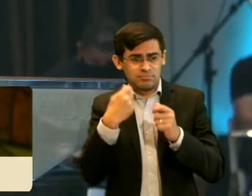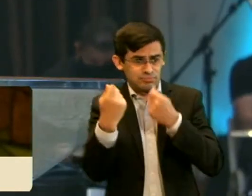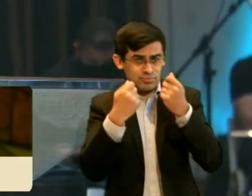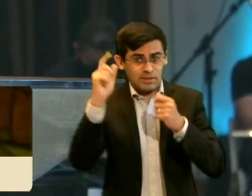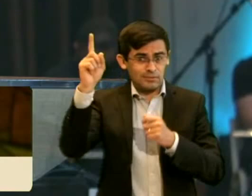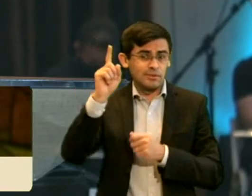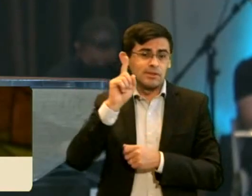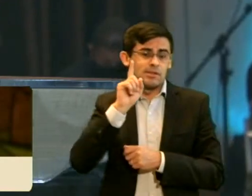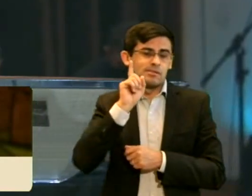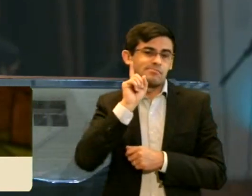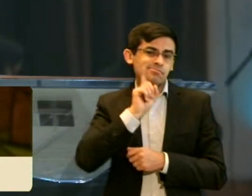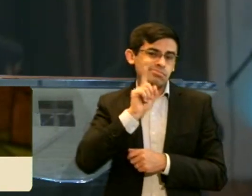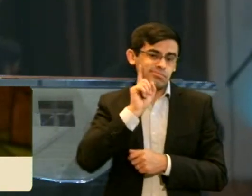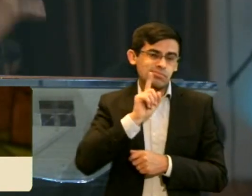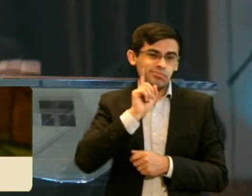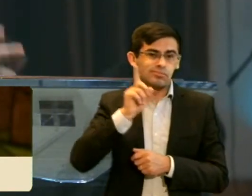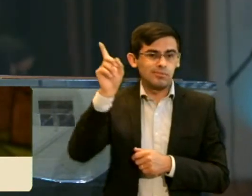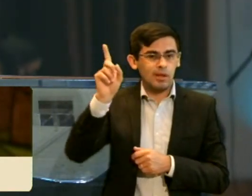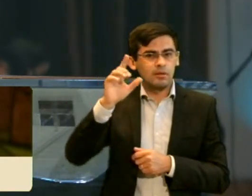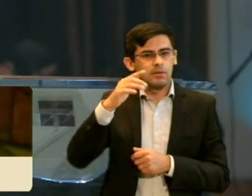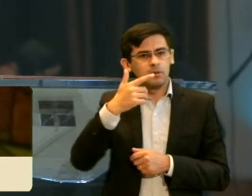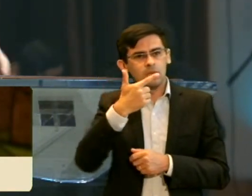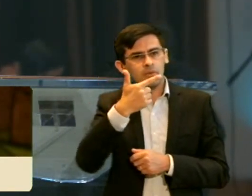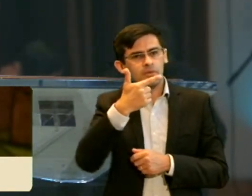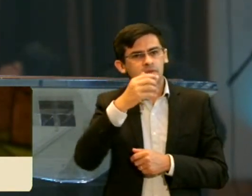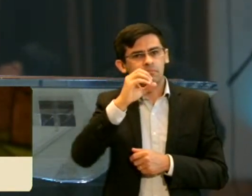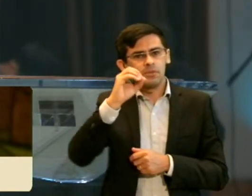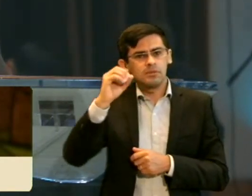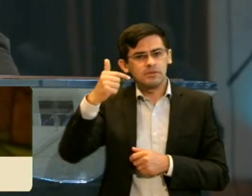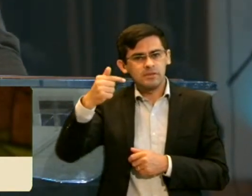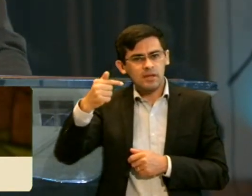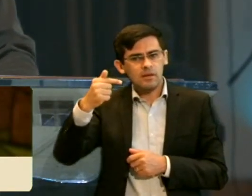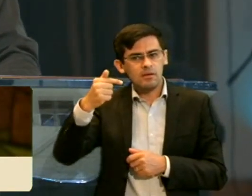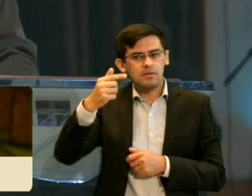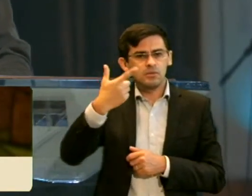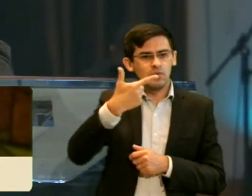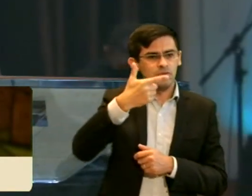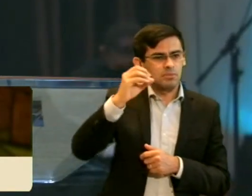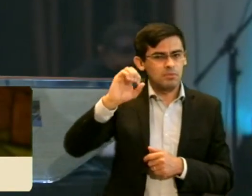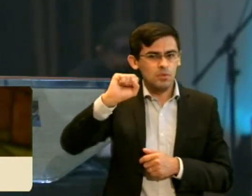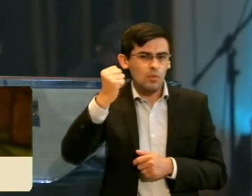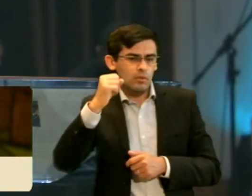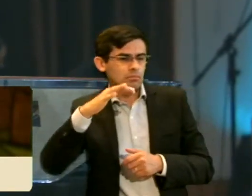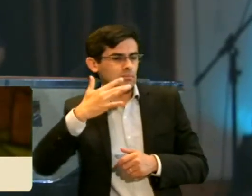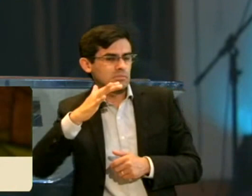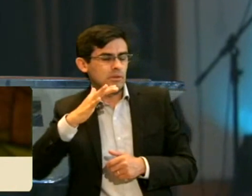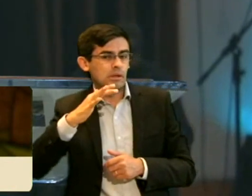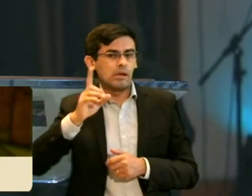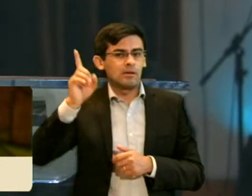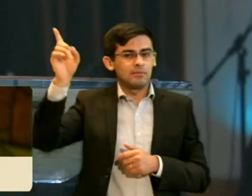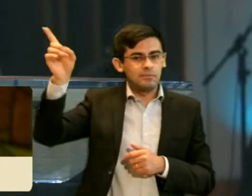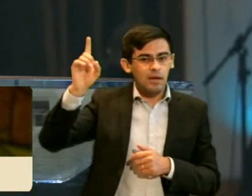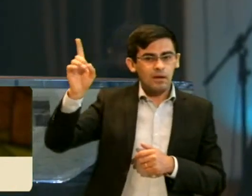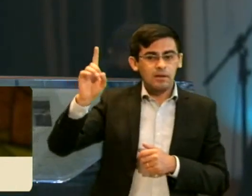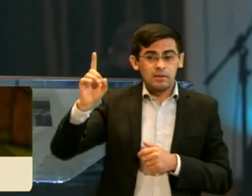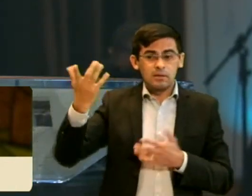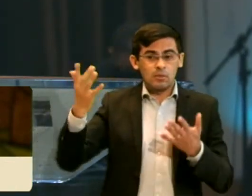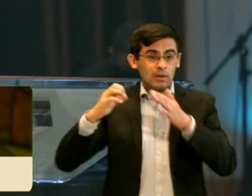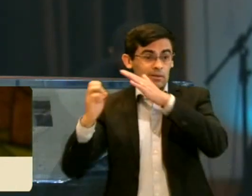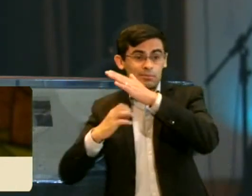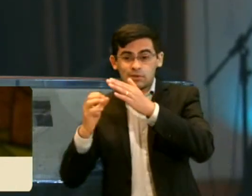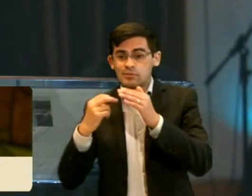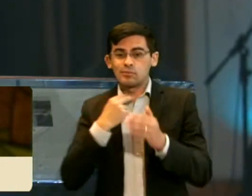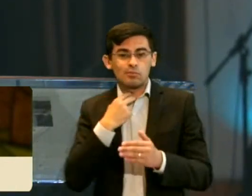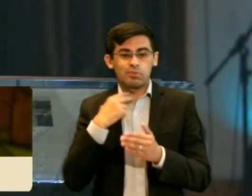Unidos, 2007, 2008, se eu não me engano. E aquela parceria não